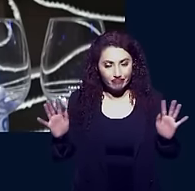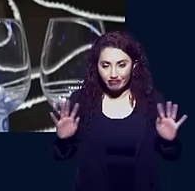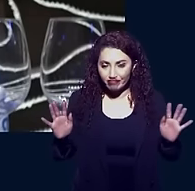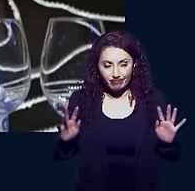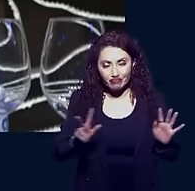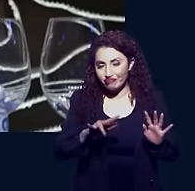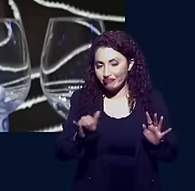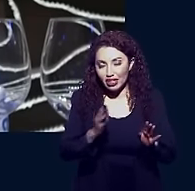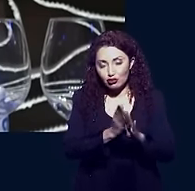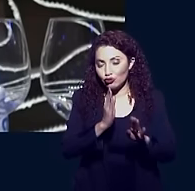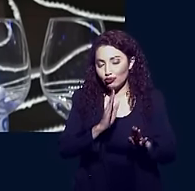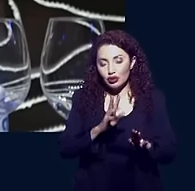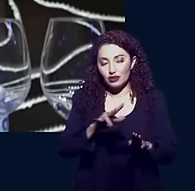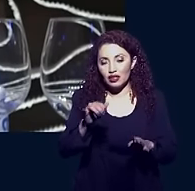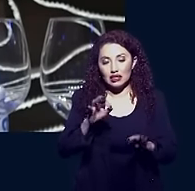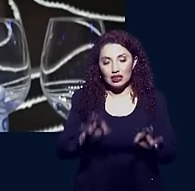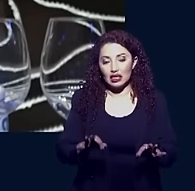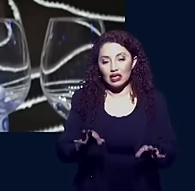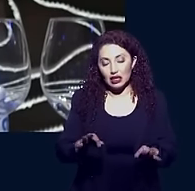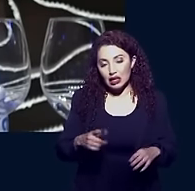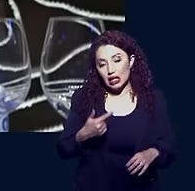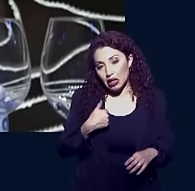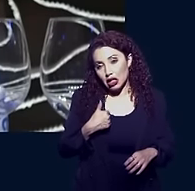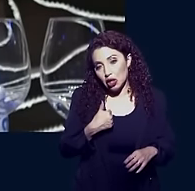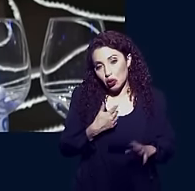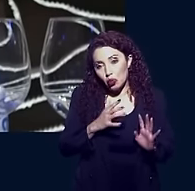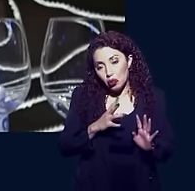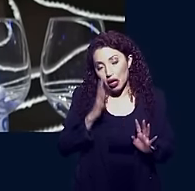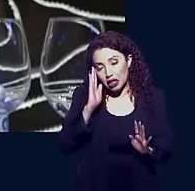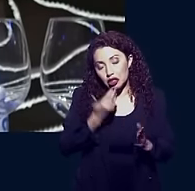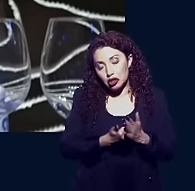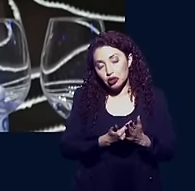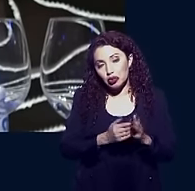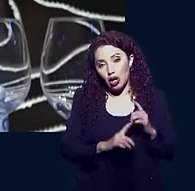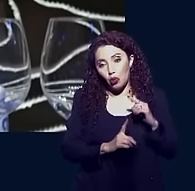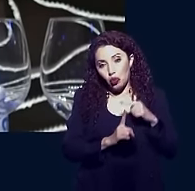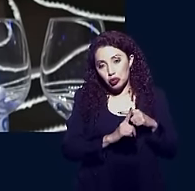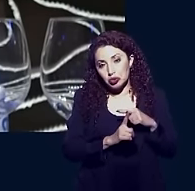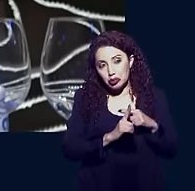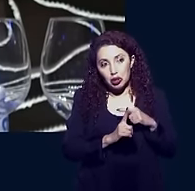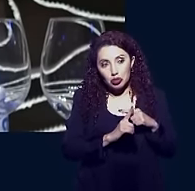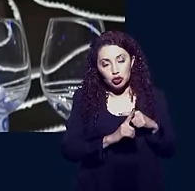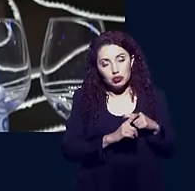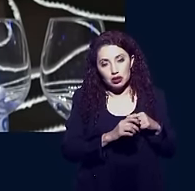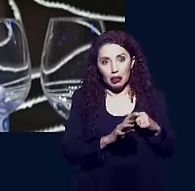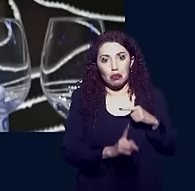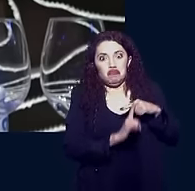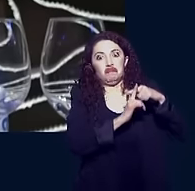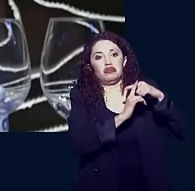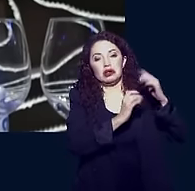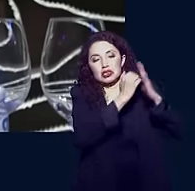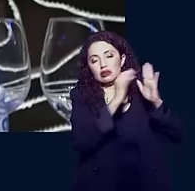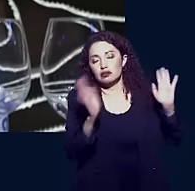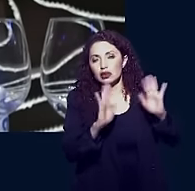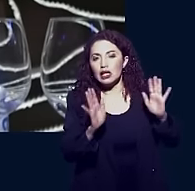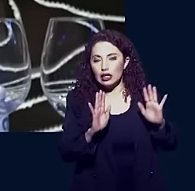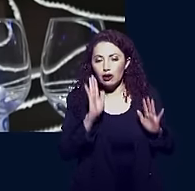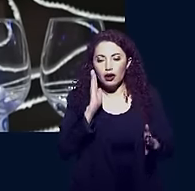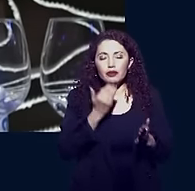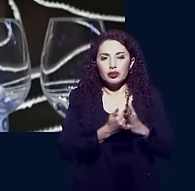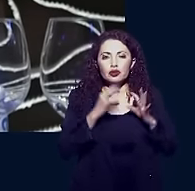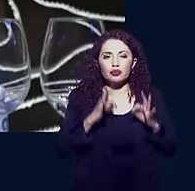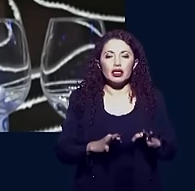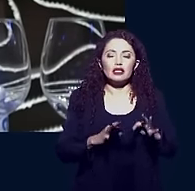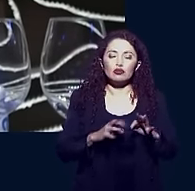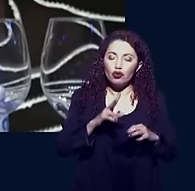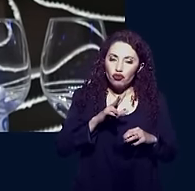ser eu tendo a ser na média um pouco mais otimista para esse lado não otimista demais como escutou Alguns por aí mas mas eu acho que um crescimento